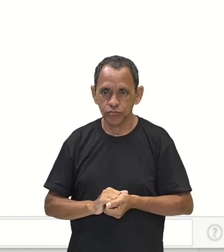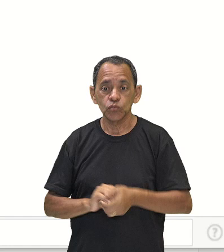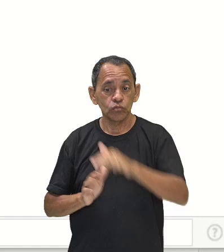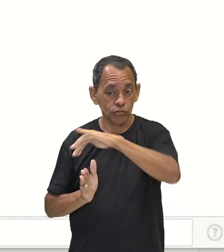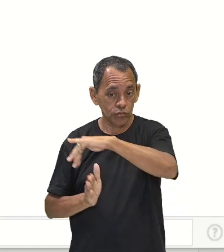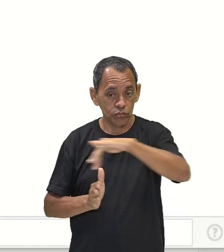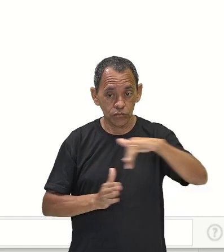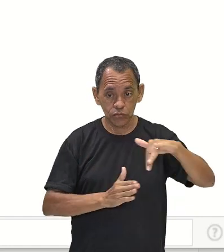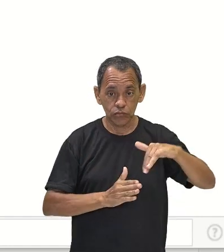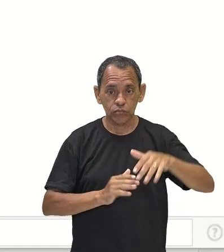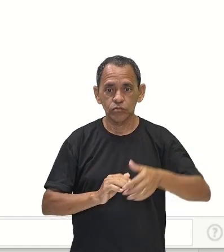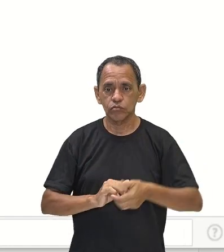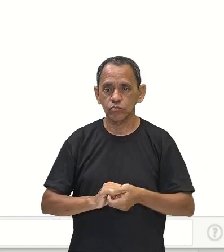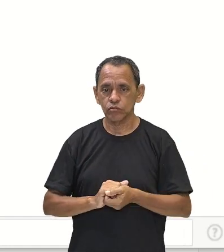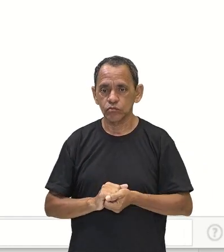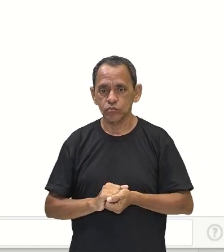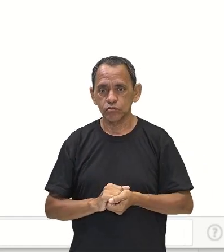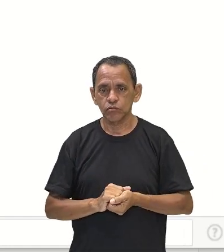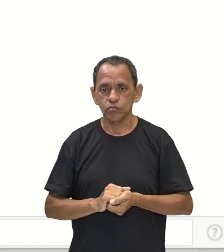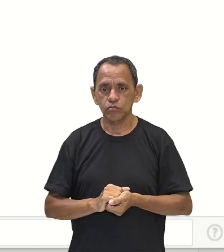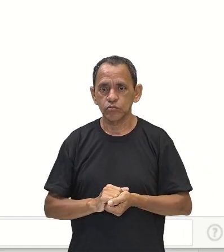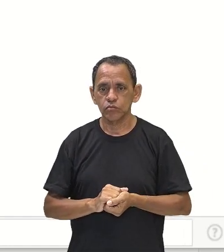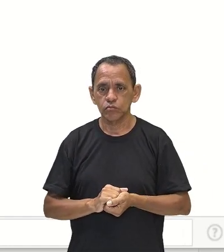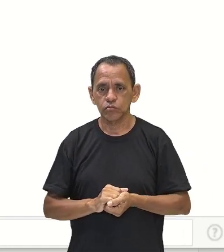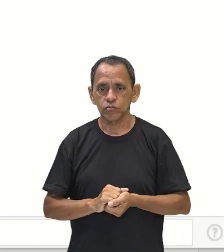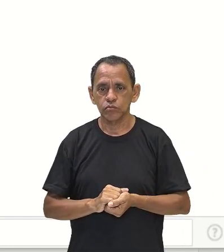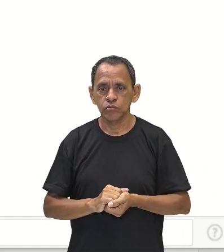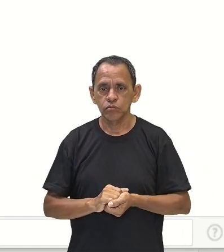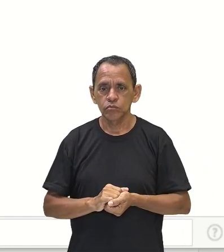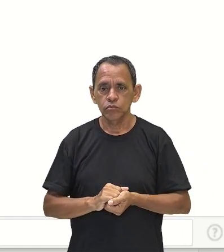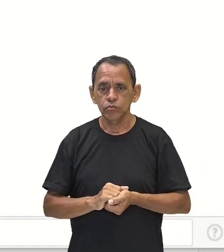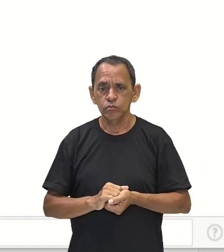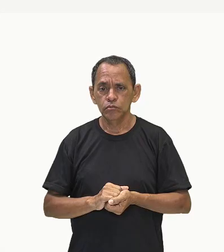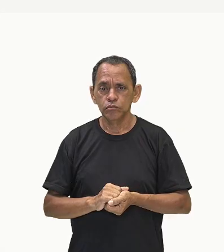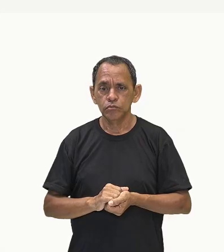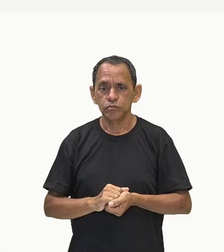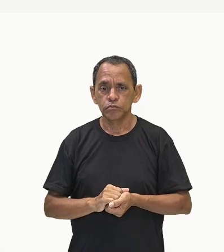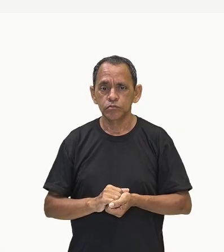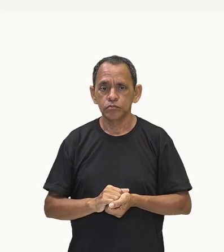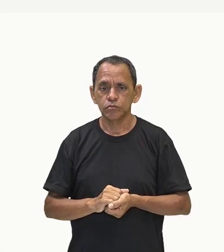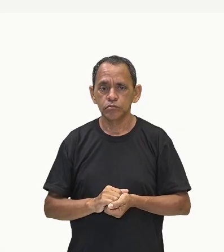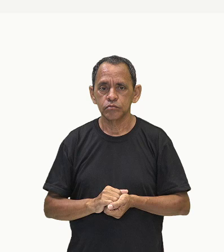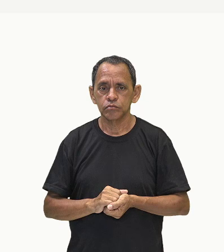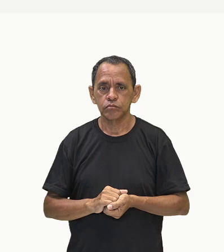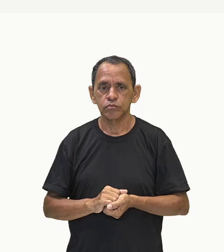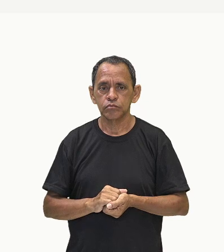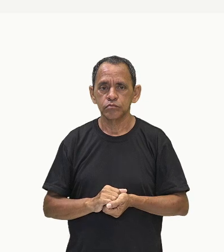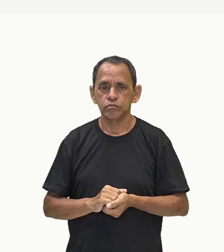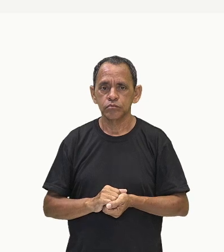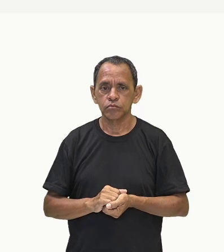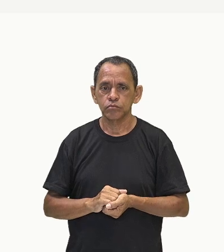defini-lo, que é quem? O nosso octaedro,